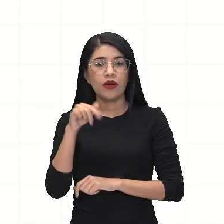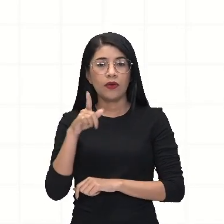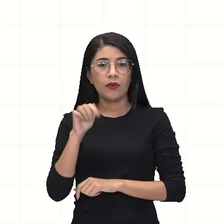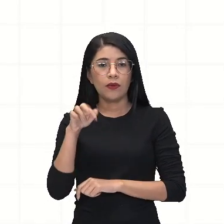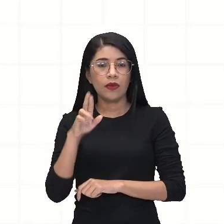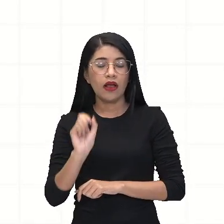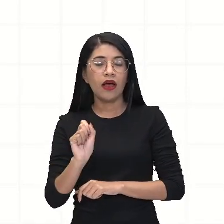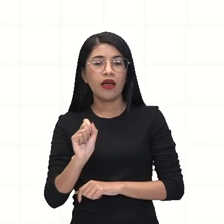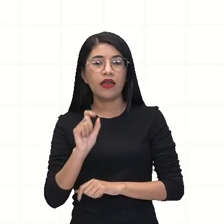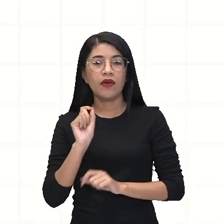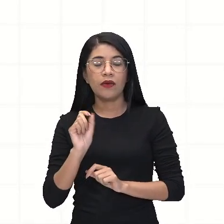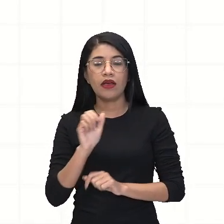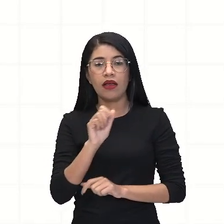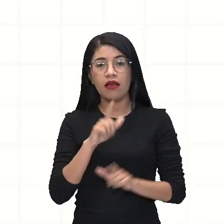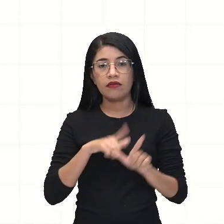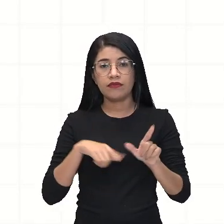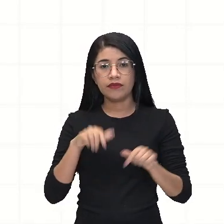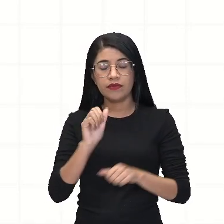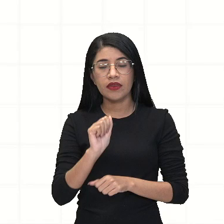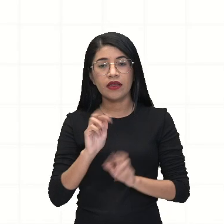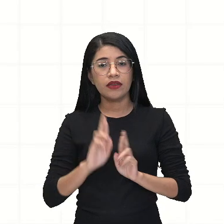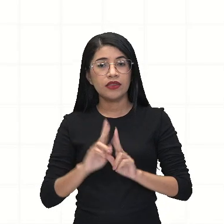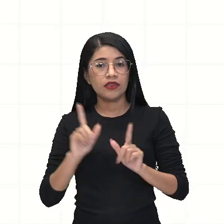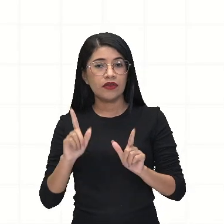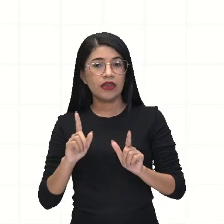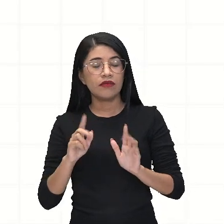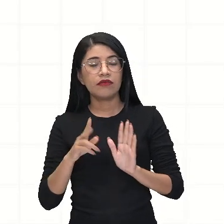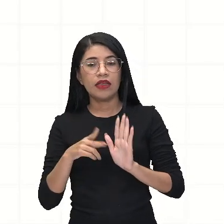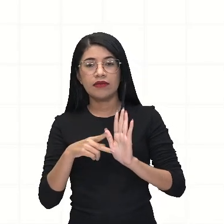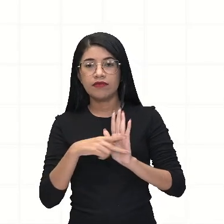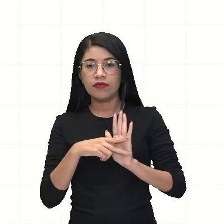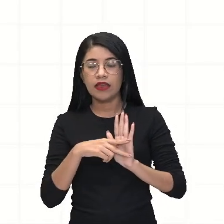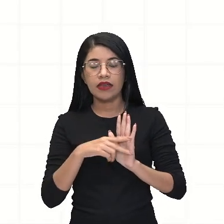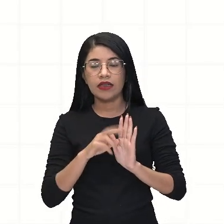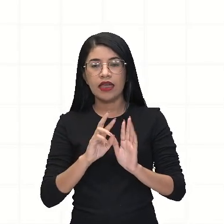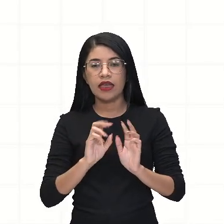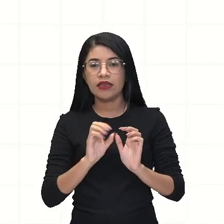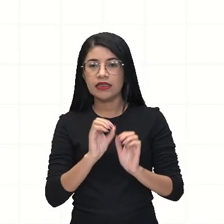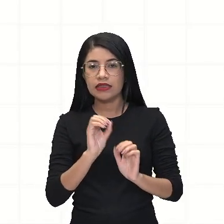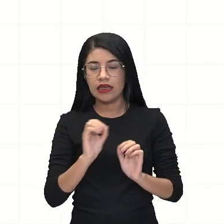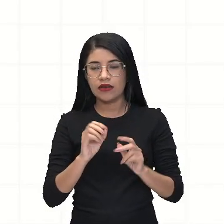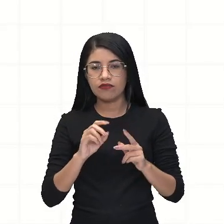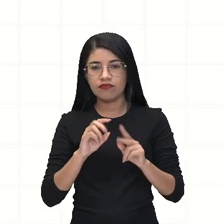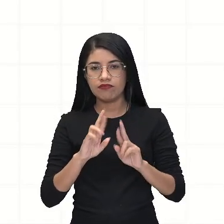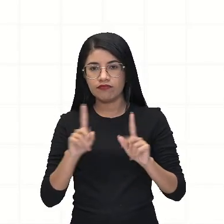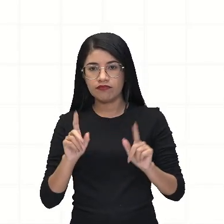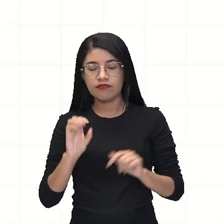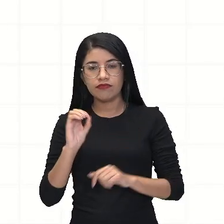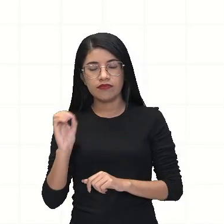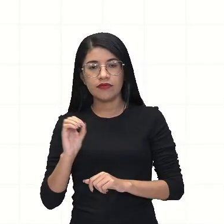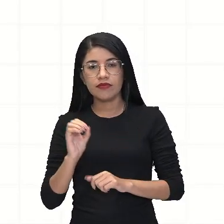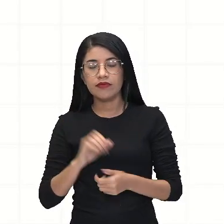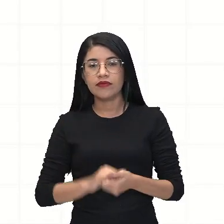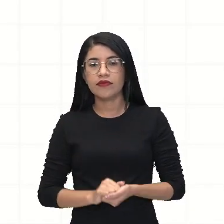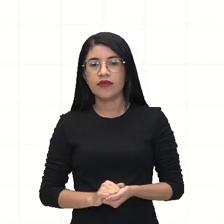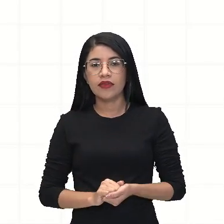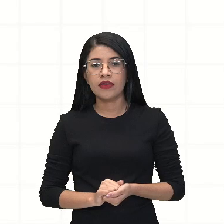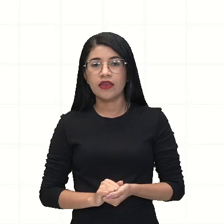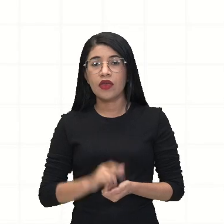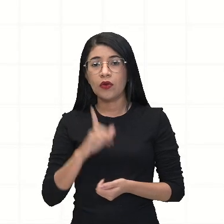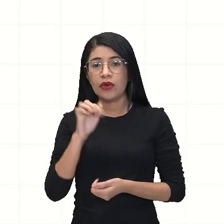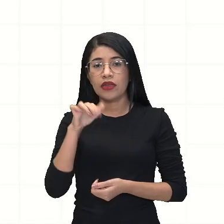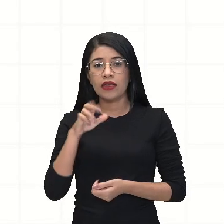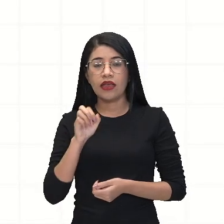é a letra A, né? É diferente de zero e seu coeficiente linear, quem é o coeficiente linear? É